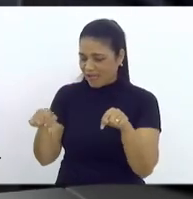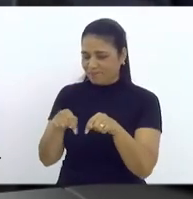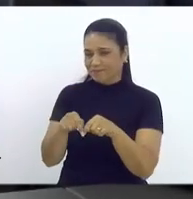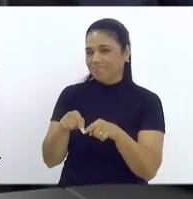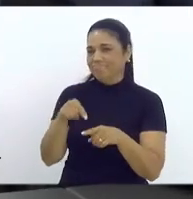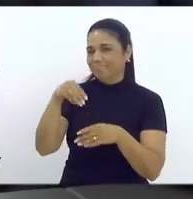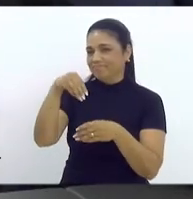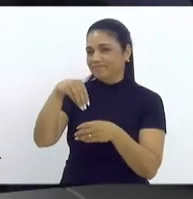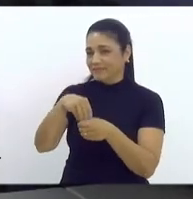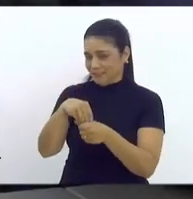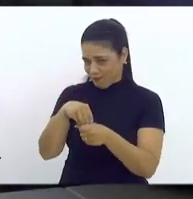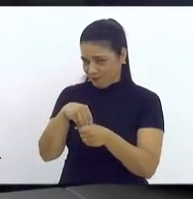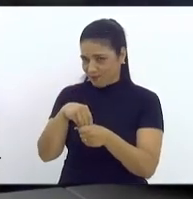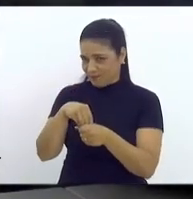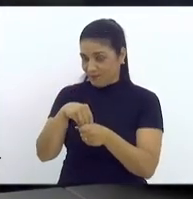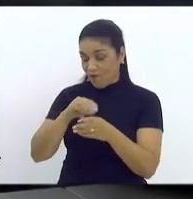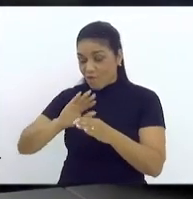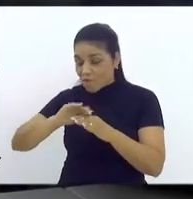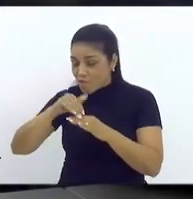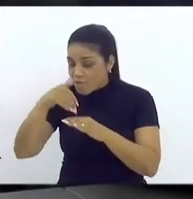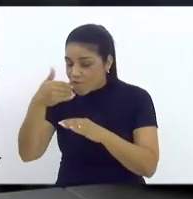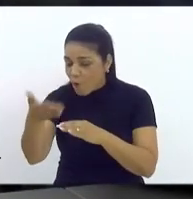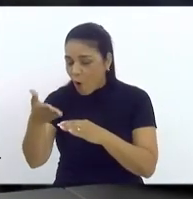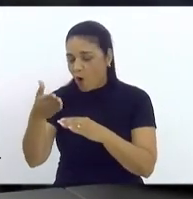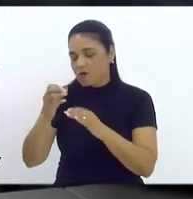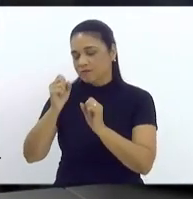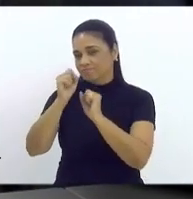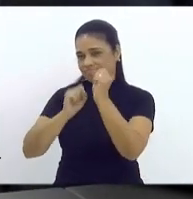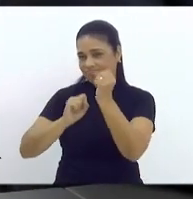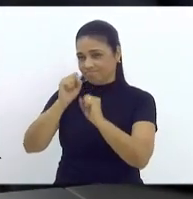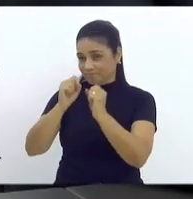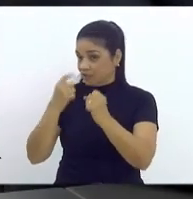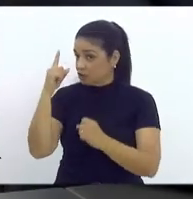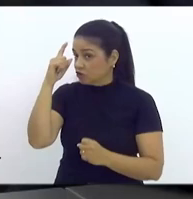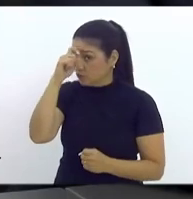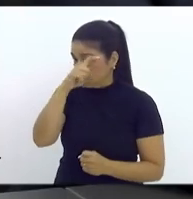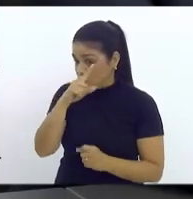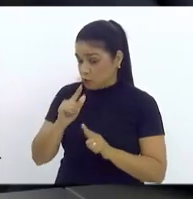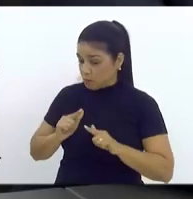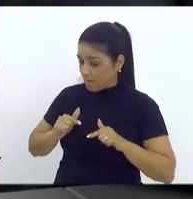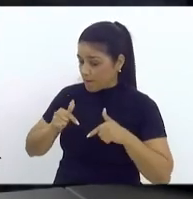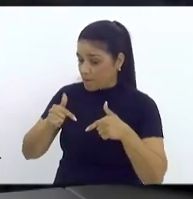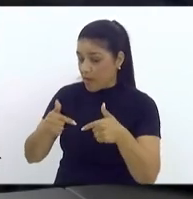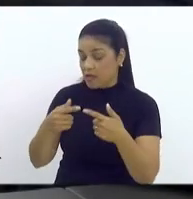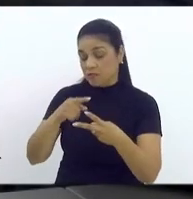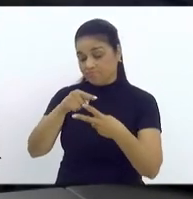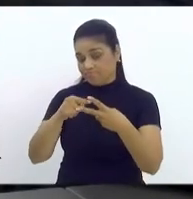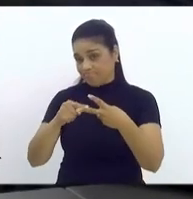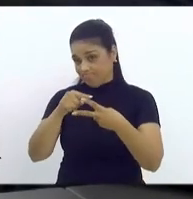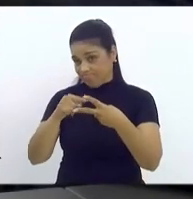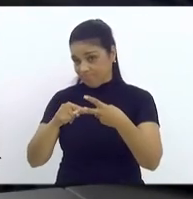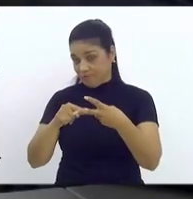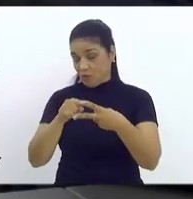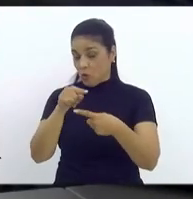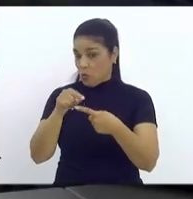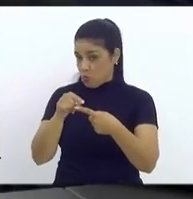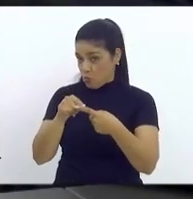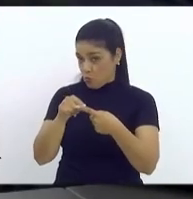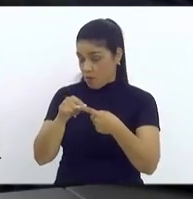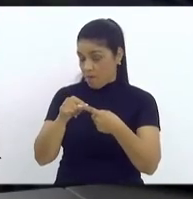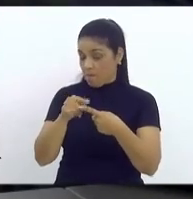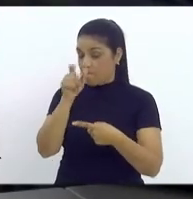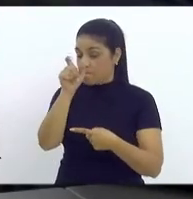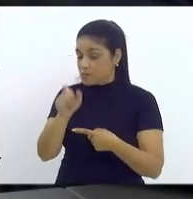gabinete, certo? Fora da empresa, é mais difícil. E hoje tem duas coisas, né? Uma coisa é a pessoa saber